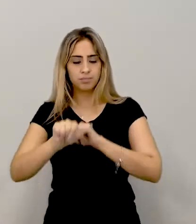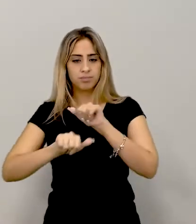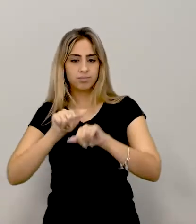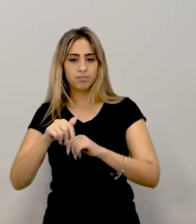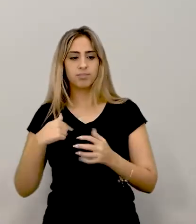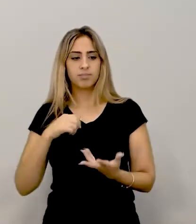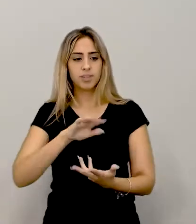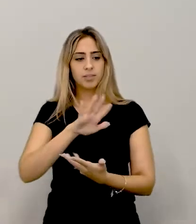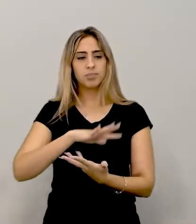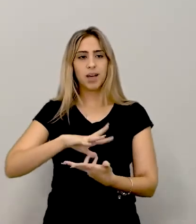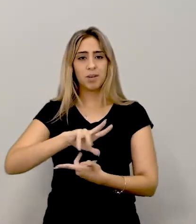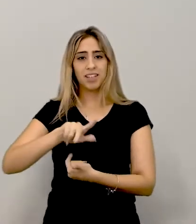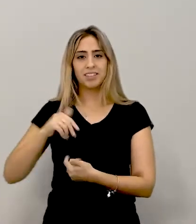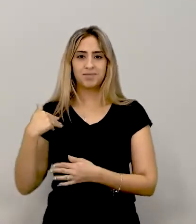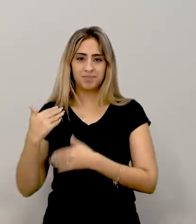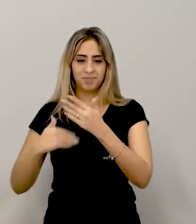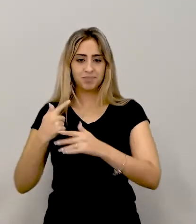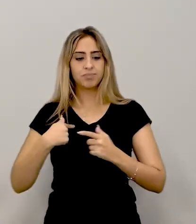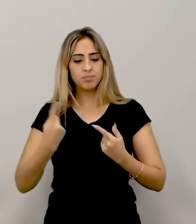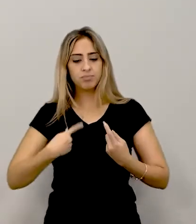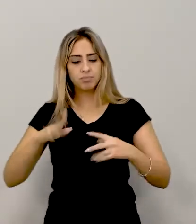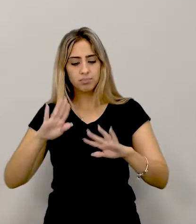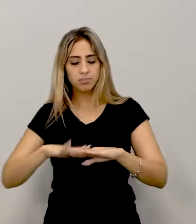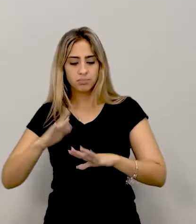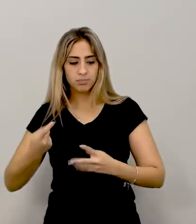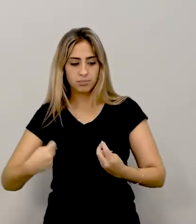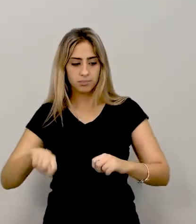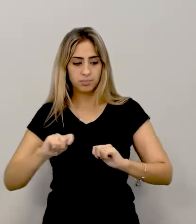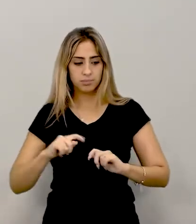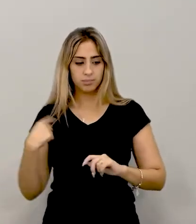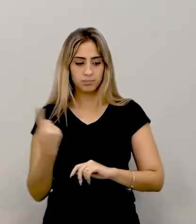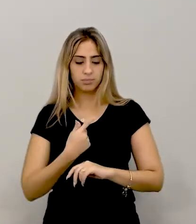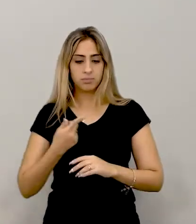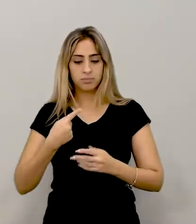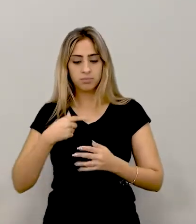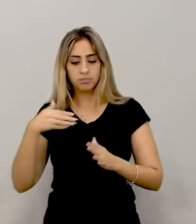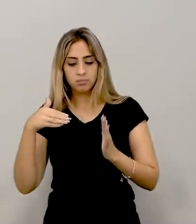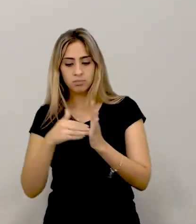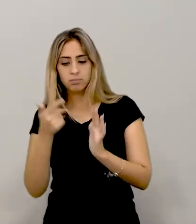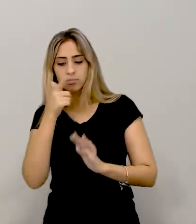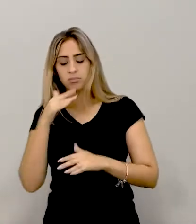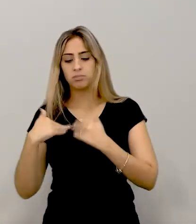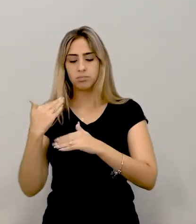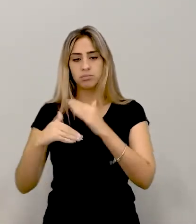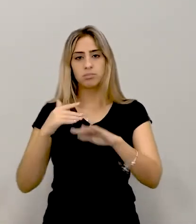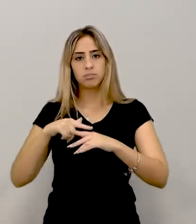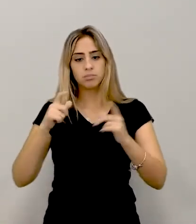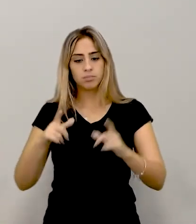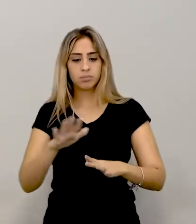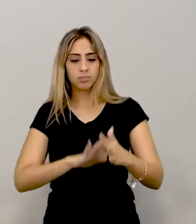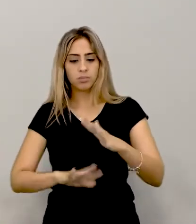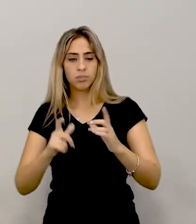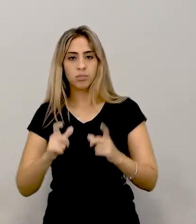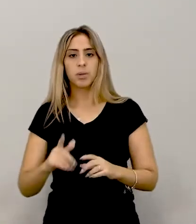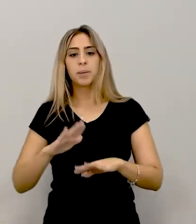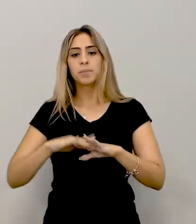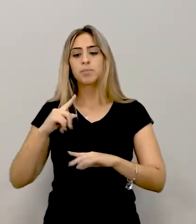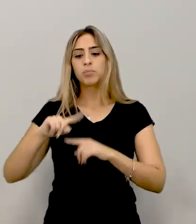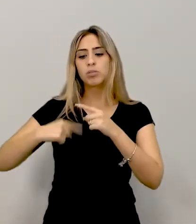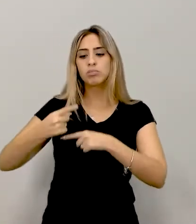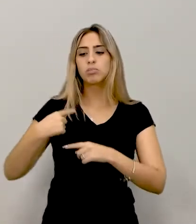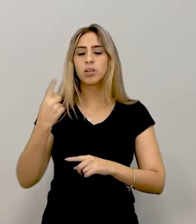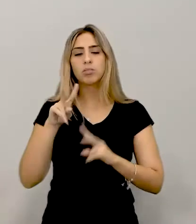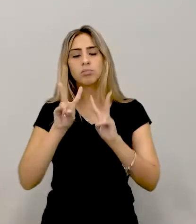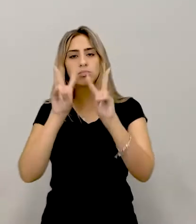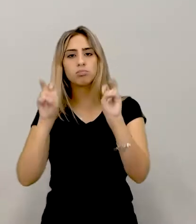espaço, né? Quanto mais a gente consome, mais a gente acaba deteriorando ali o espaço. Porém, é uma questão para